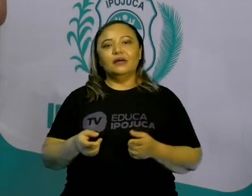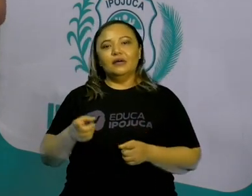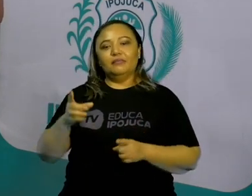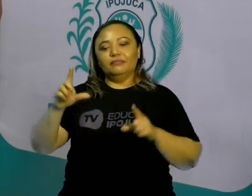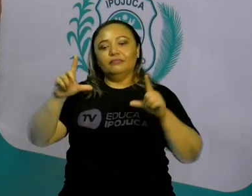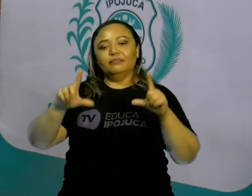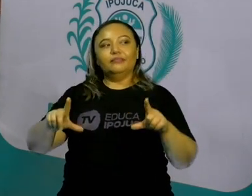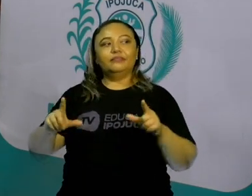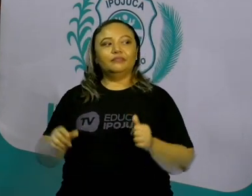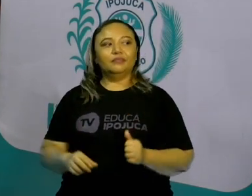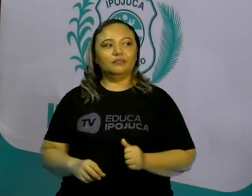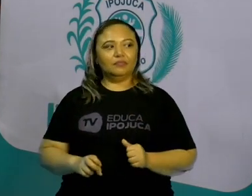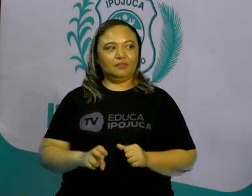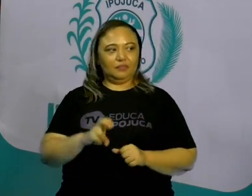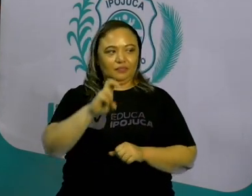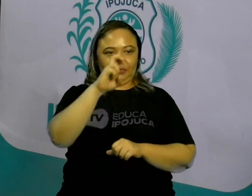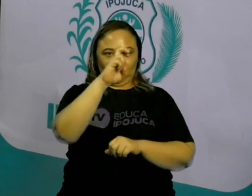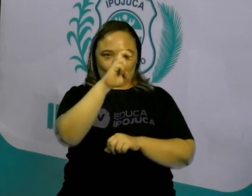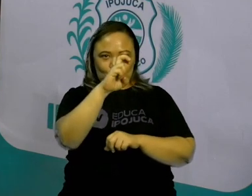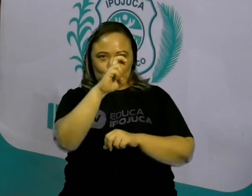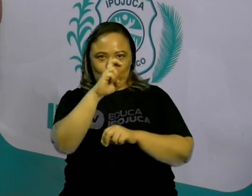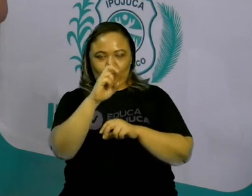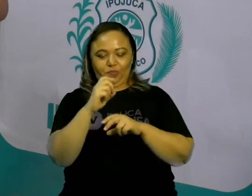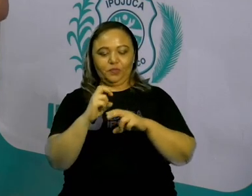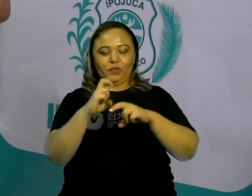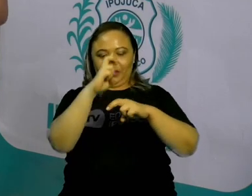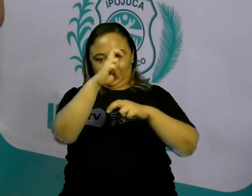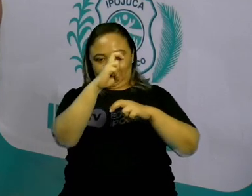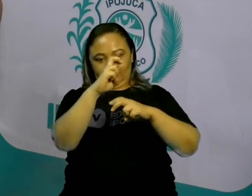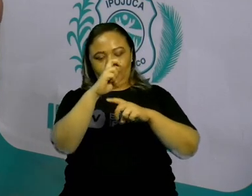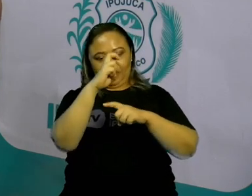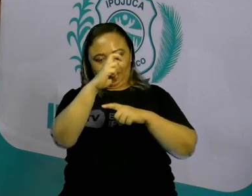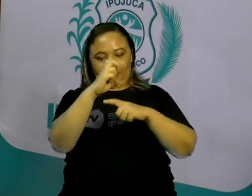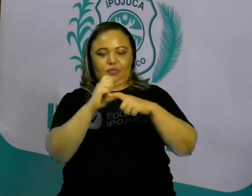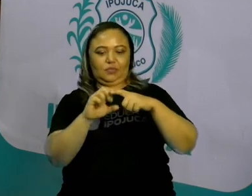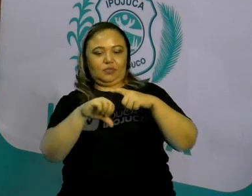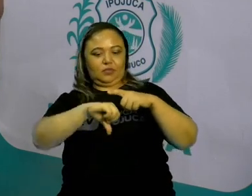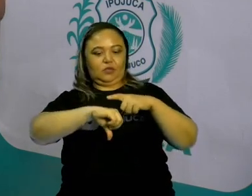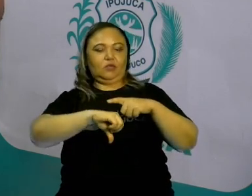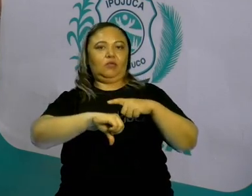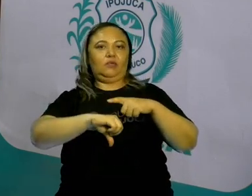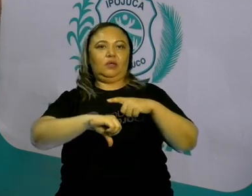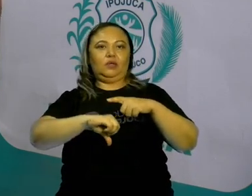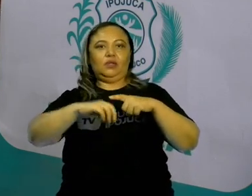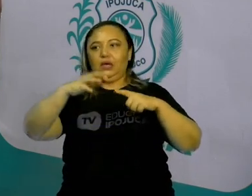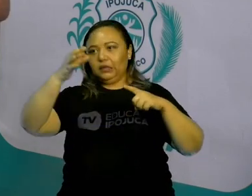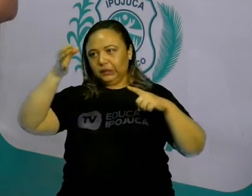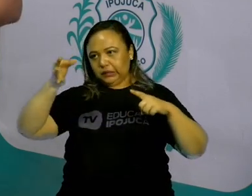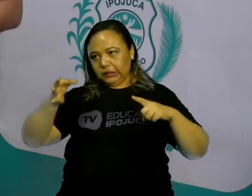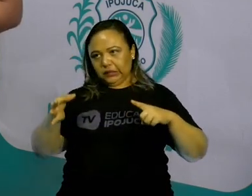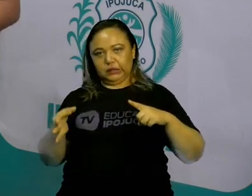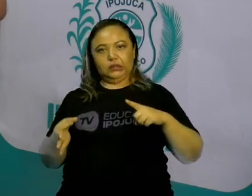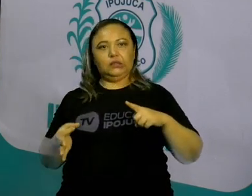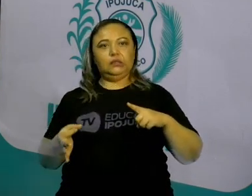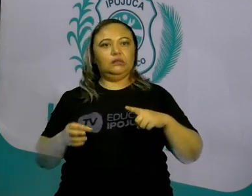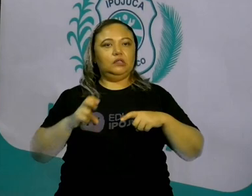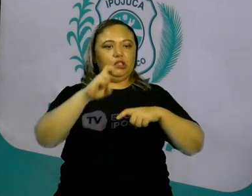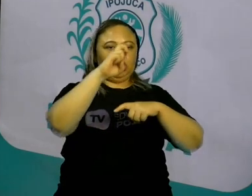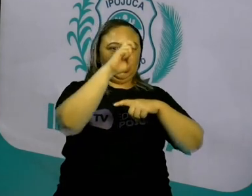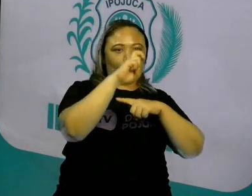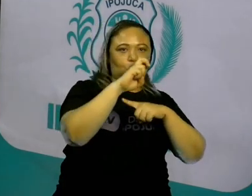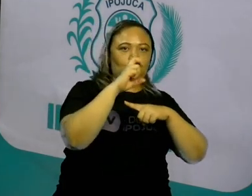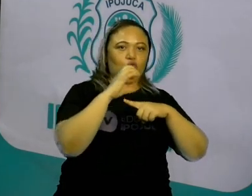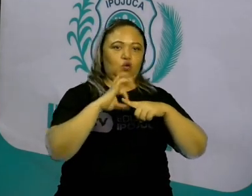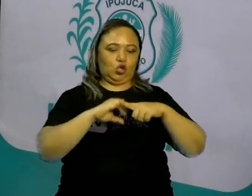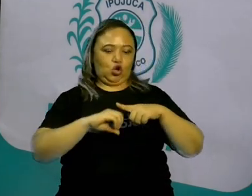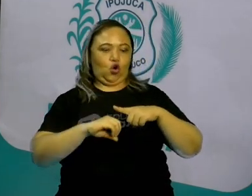Julieta respondeu, 5 em 9. E aí ela está correta. Pois é. Tem 5